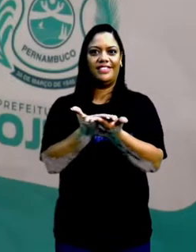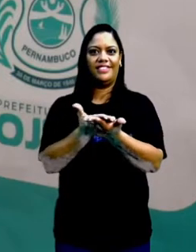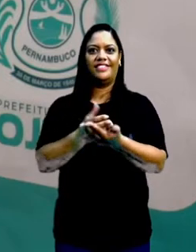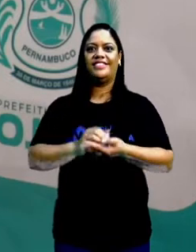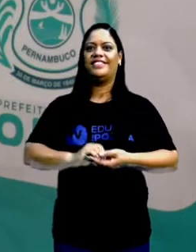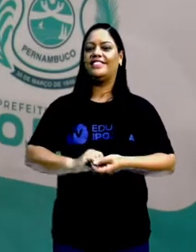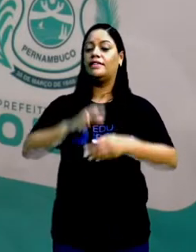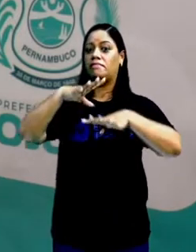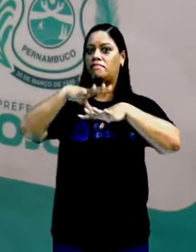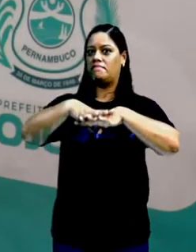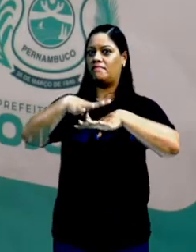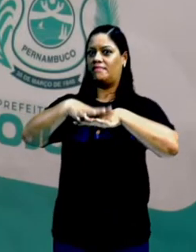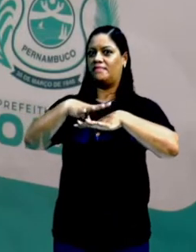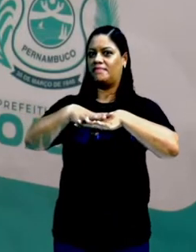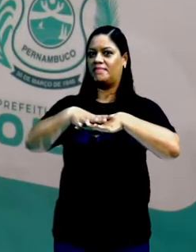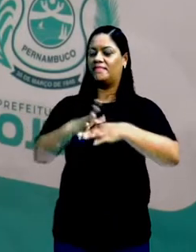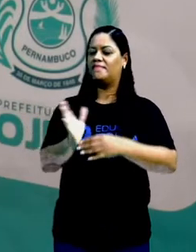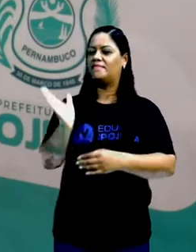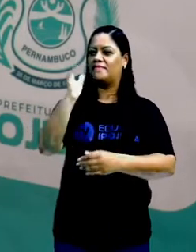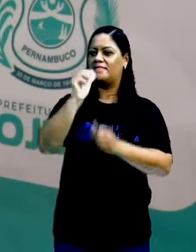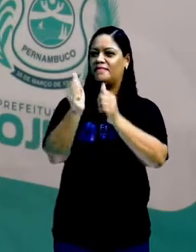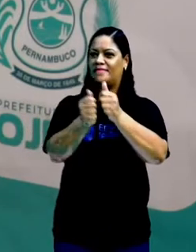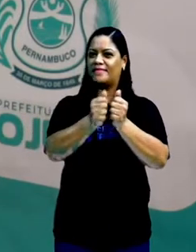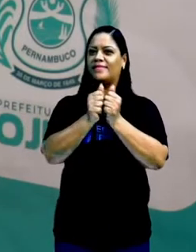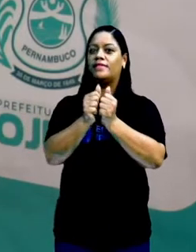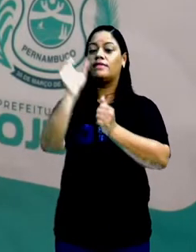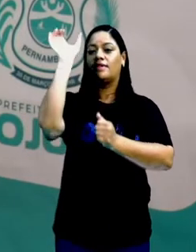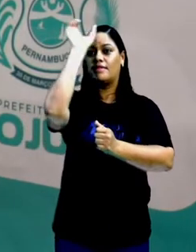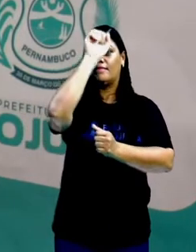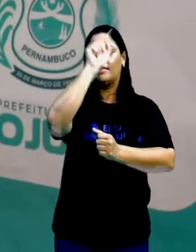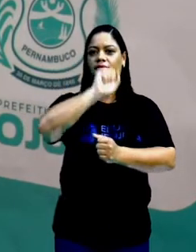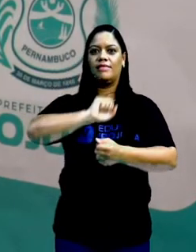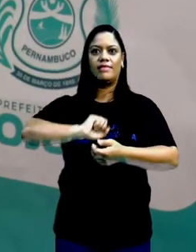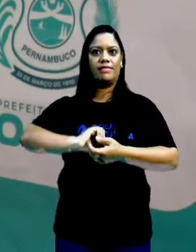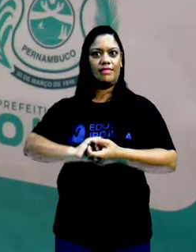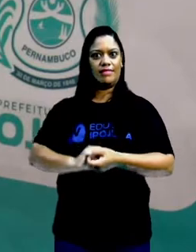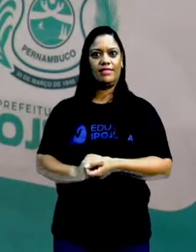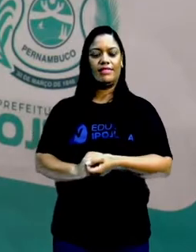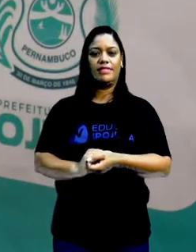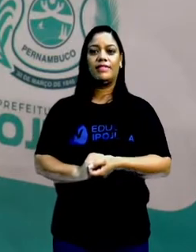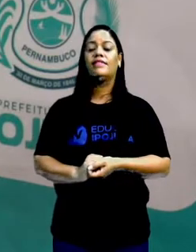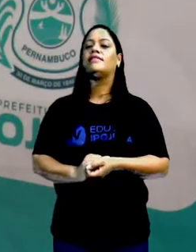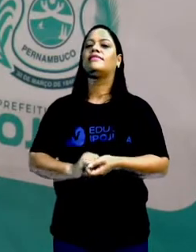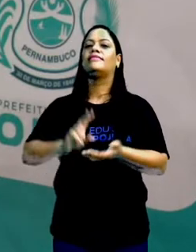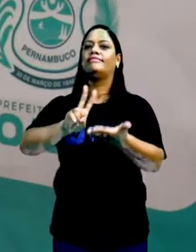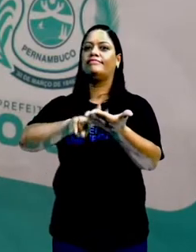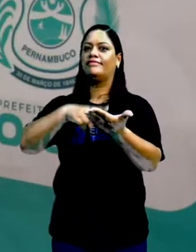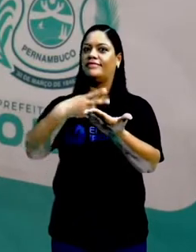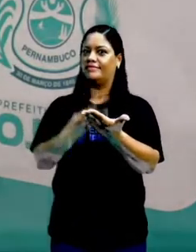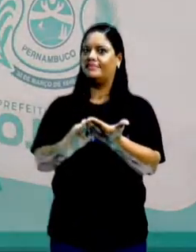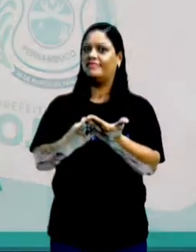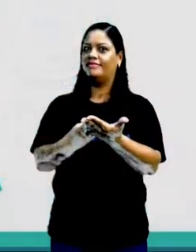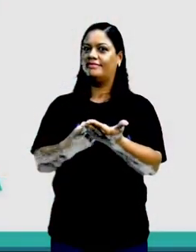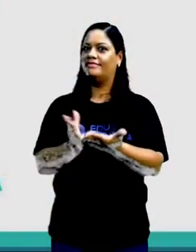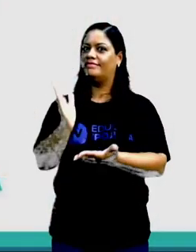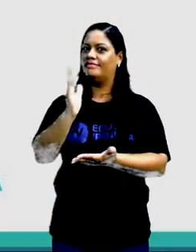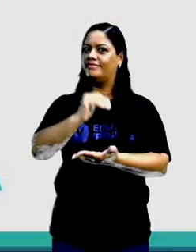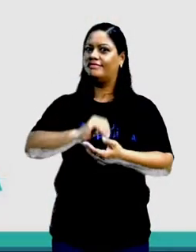de matemática. Vamos juntos aprender sobre os termos da multiplicação.